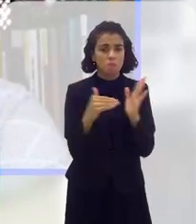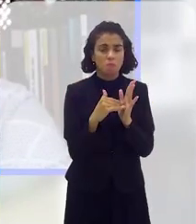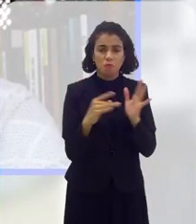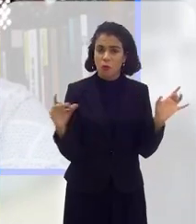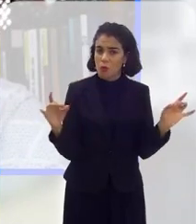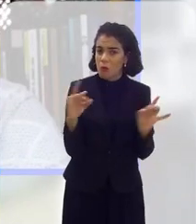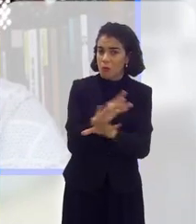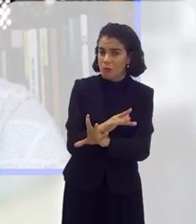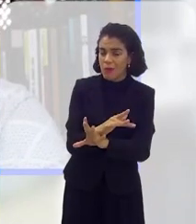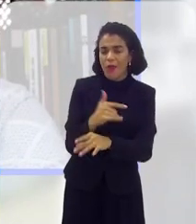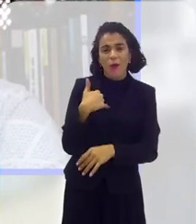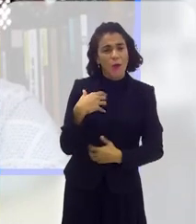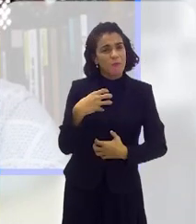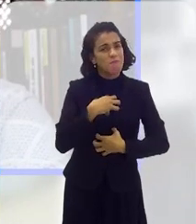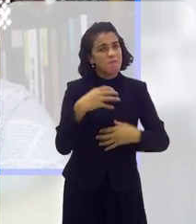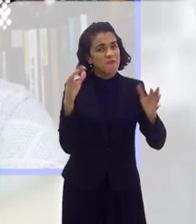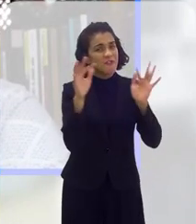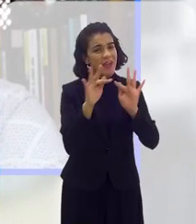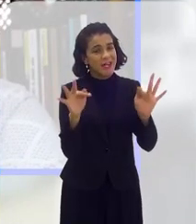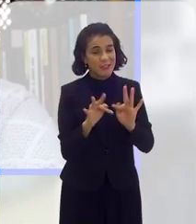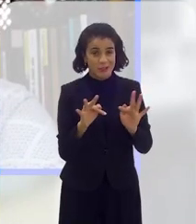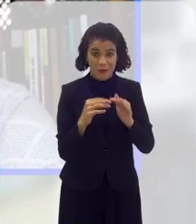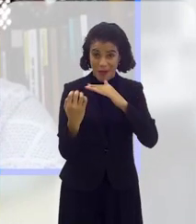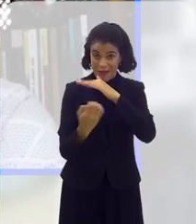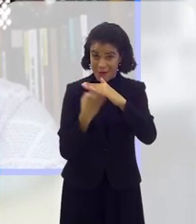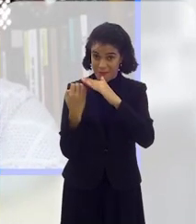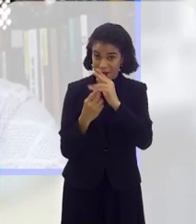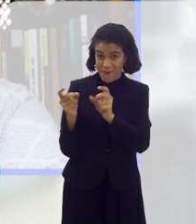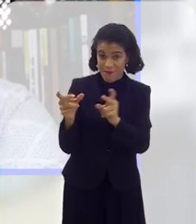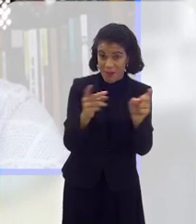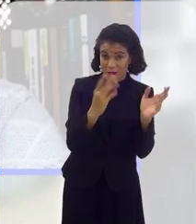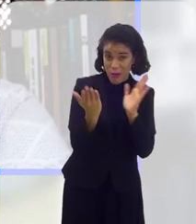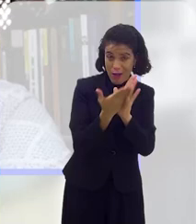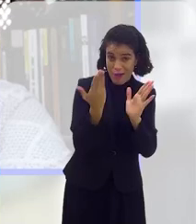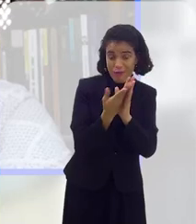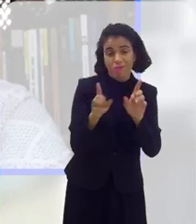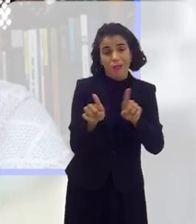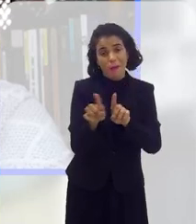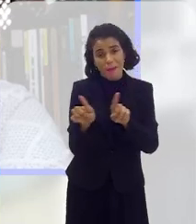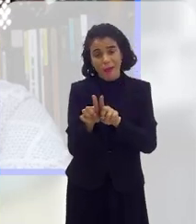e eu estou muito feliz, tanto com a editora quanto com a agência.